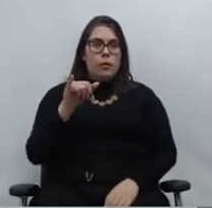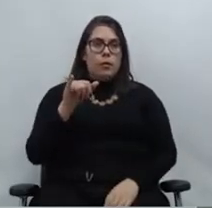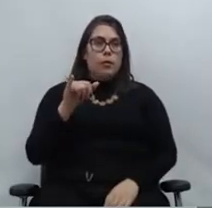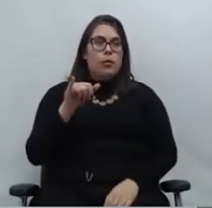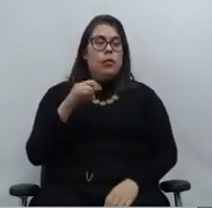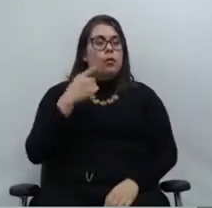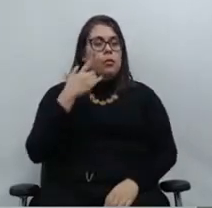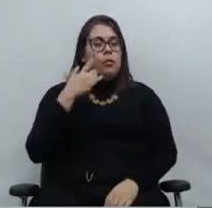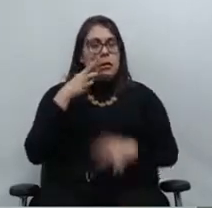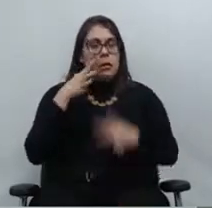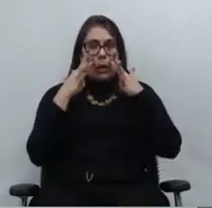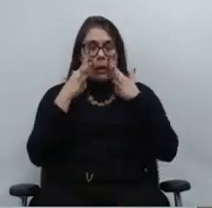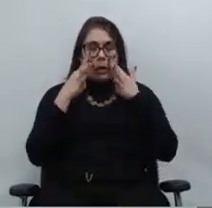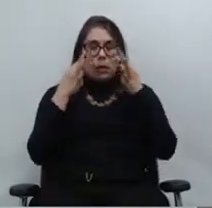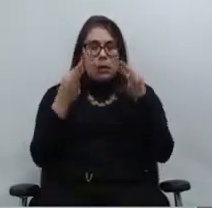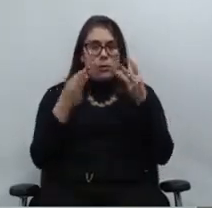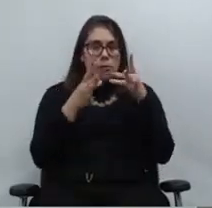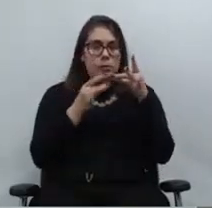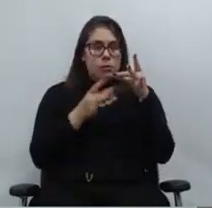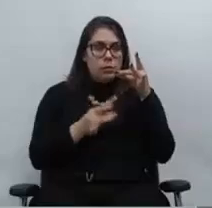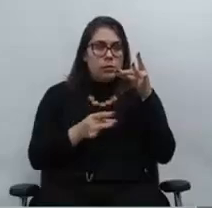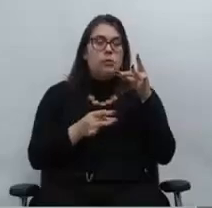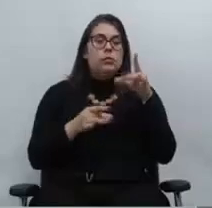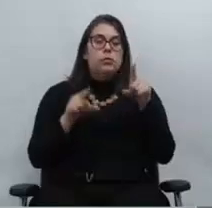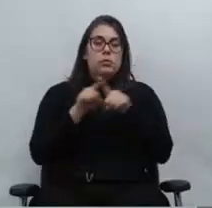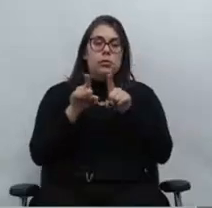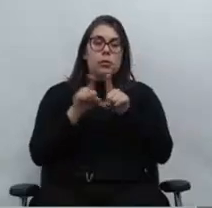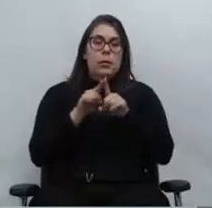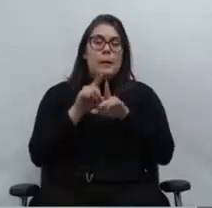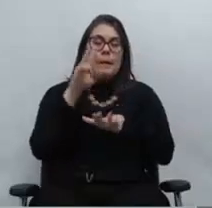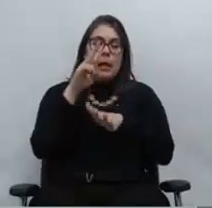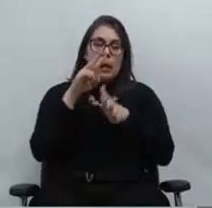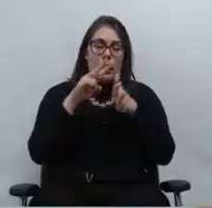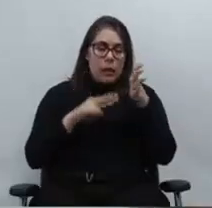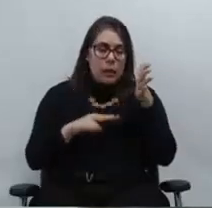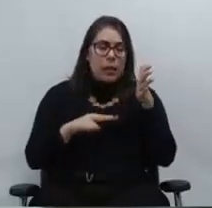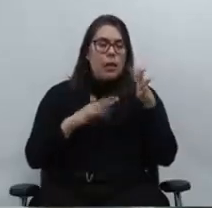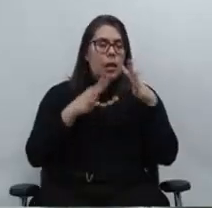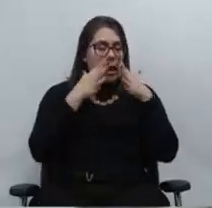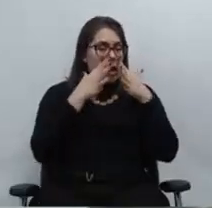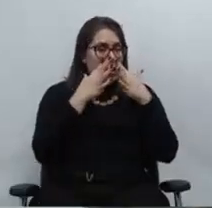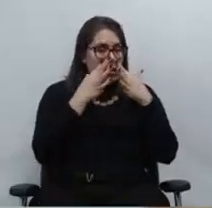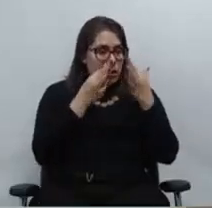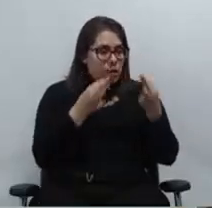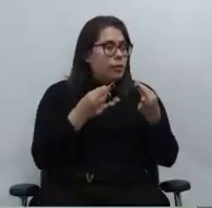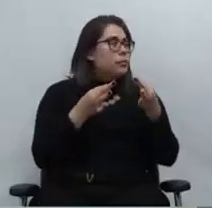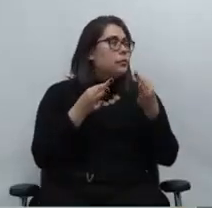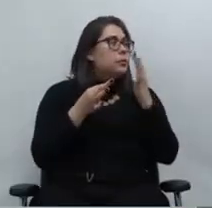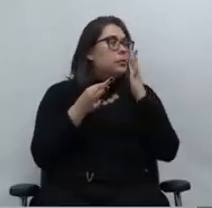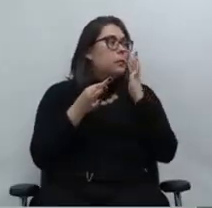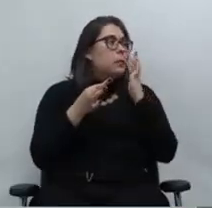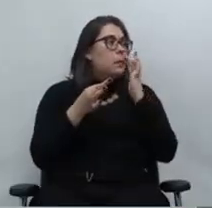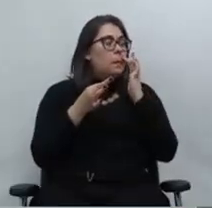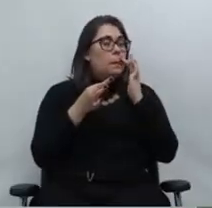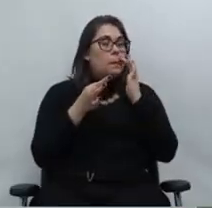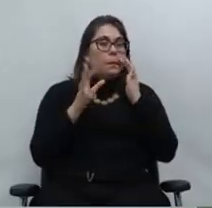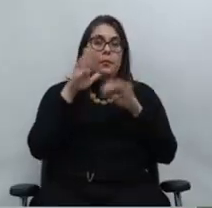aqui detidamente, mas também aguardo a juntada no SEI para fazer a leitura mais atenta. Um